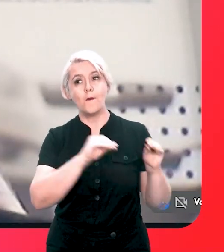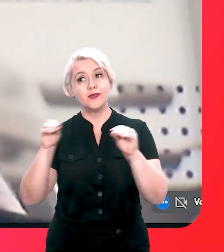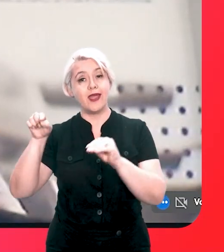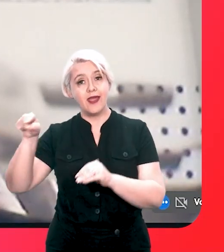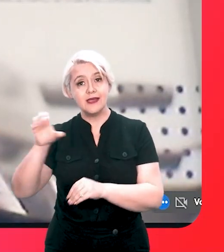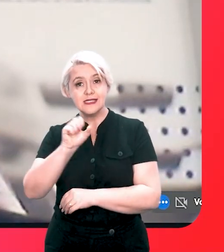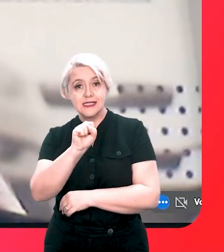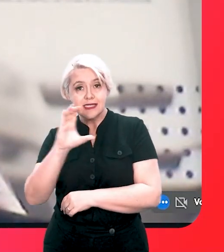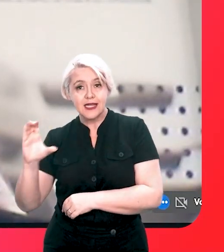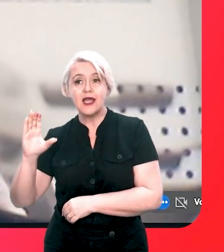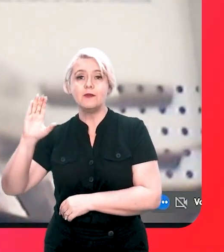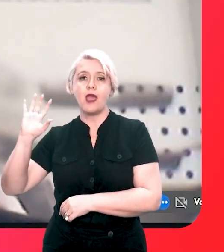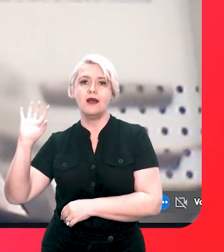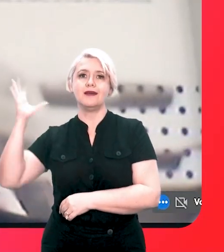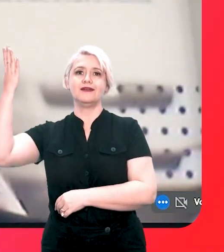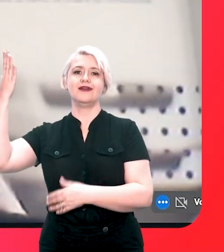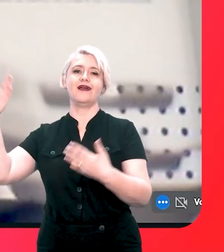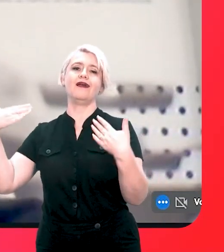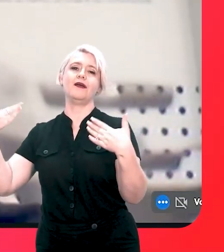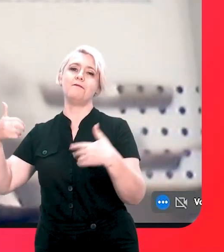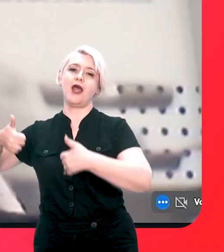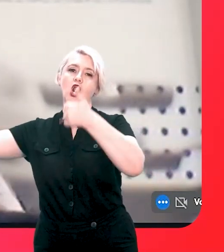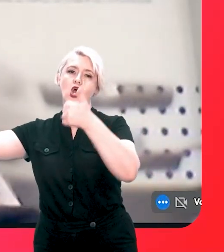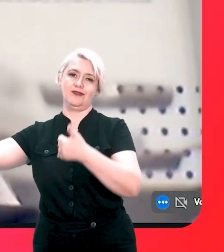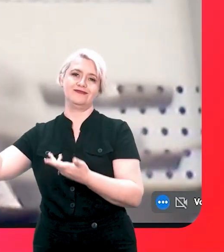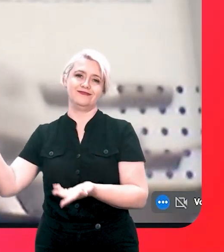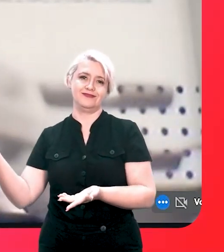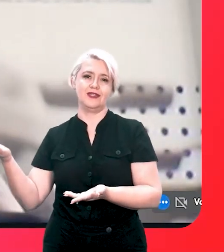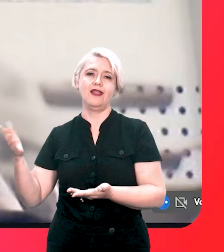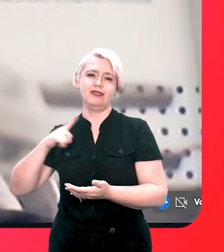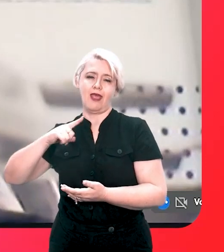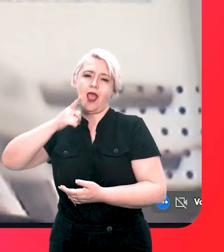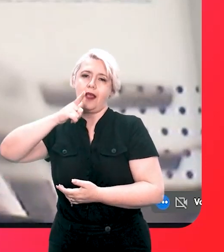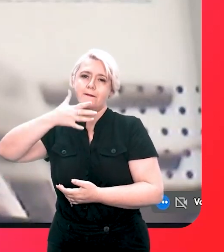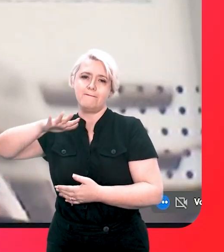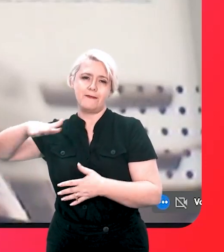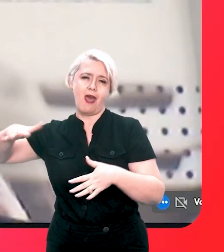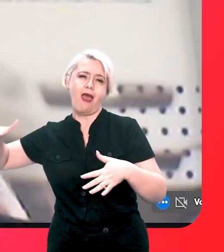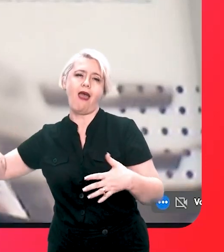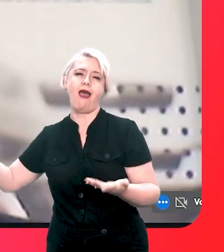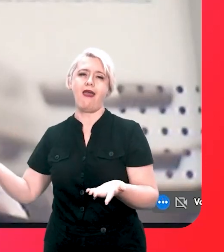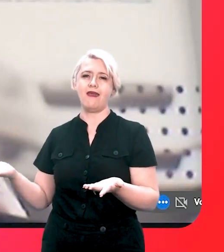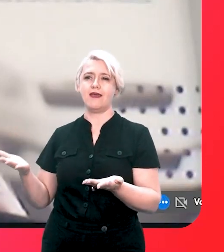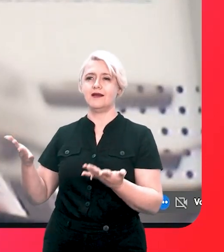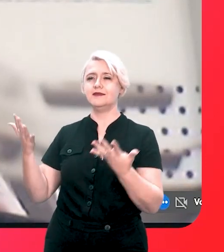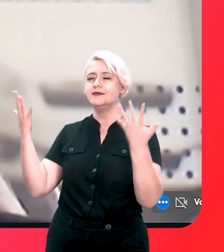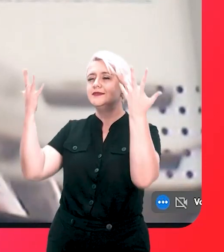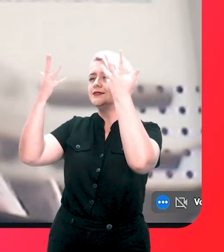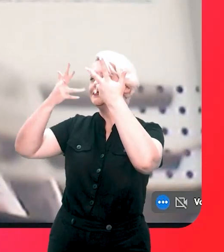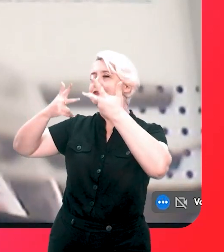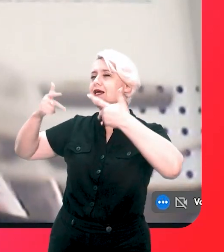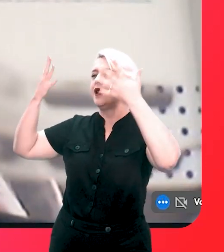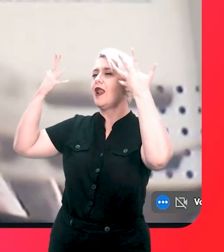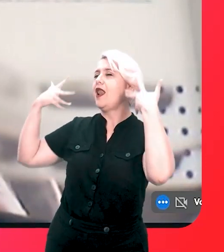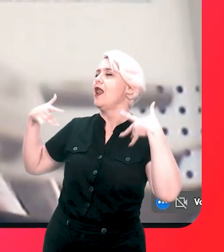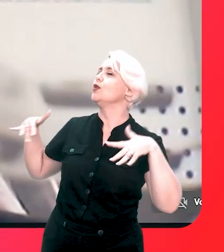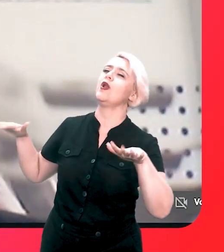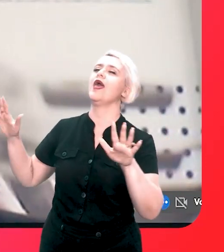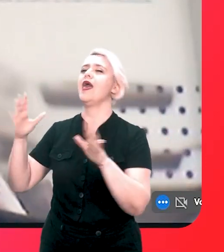muito... bem melhor. Claro, tem a praia, isso é bonito, tem uma beleza natural,